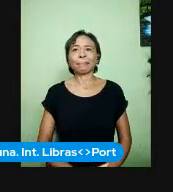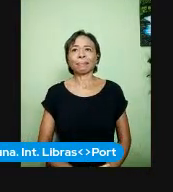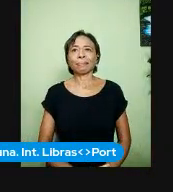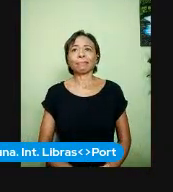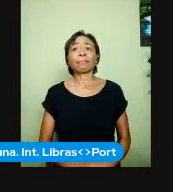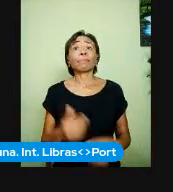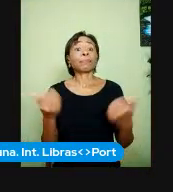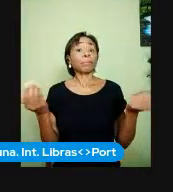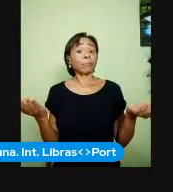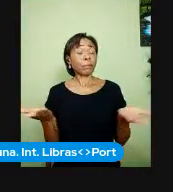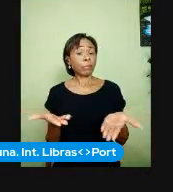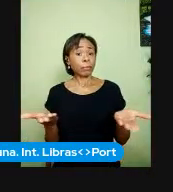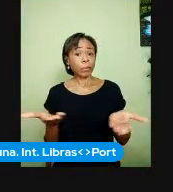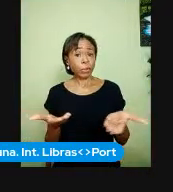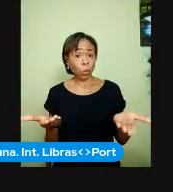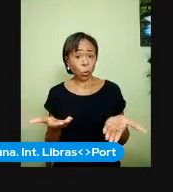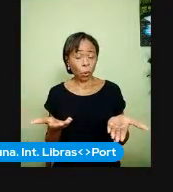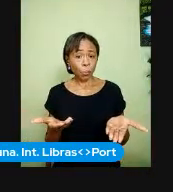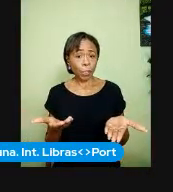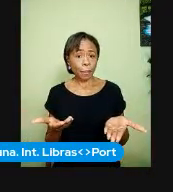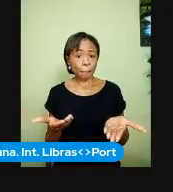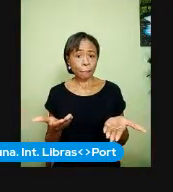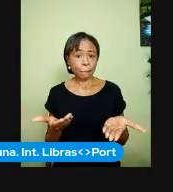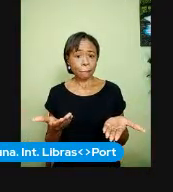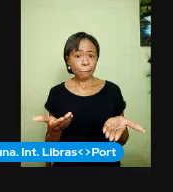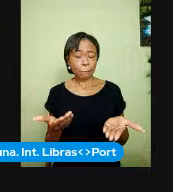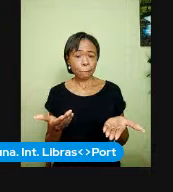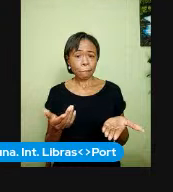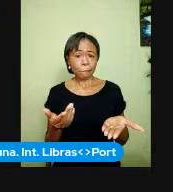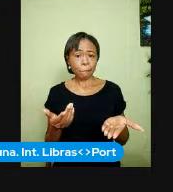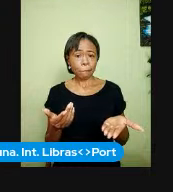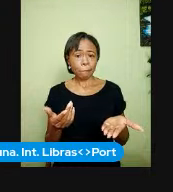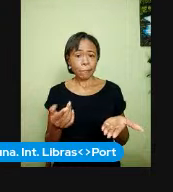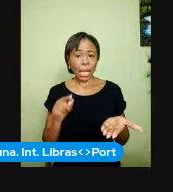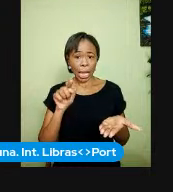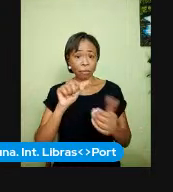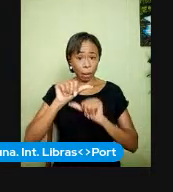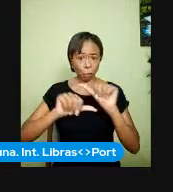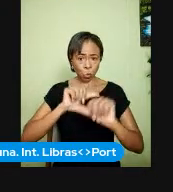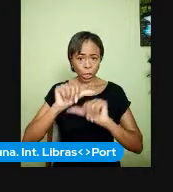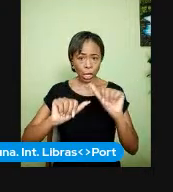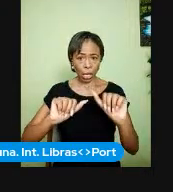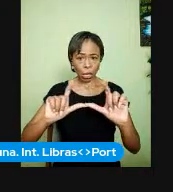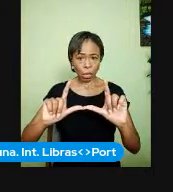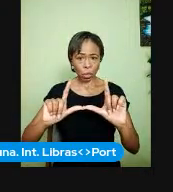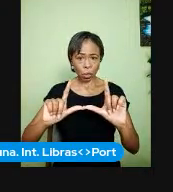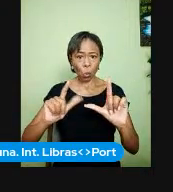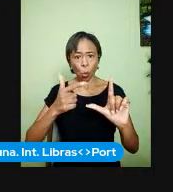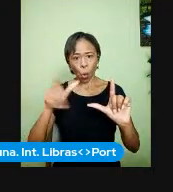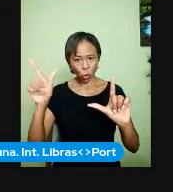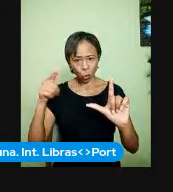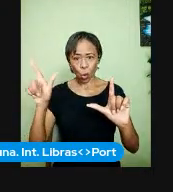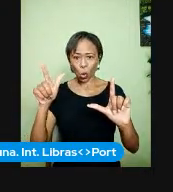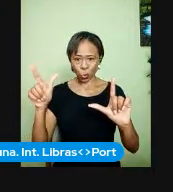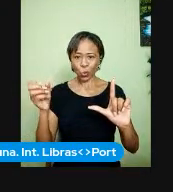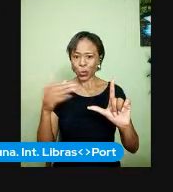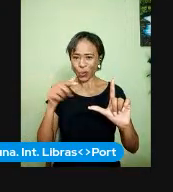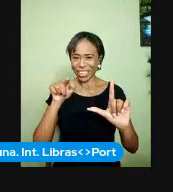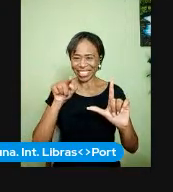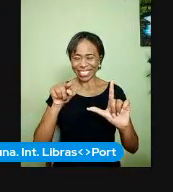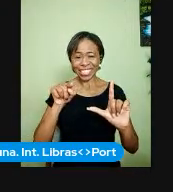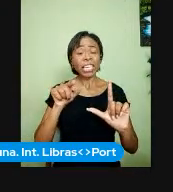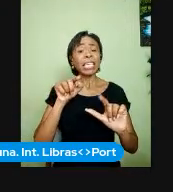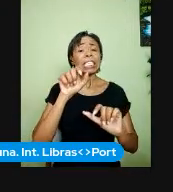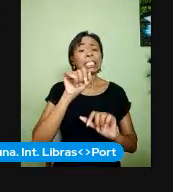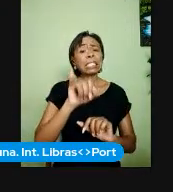agora, depois a Carol, vai mudar aí o QR Code, Carol, pode colocar o outro QR Code, que é quem quiser